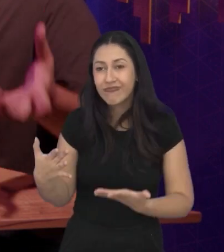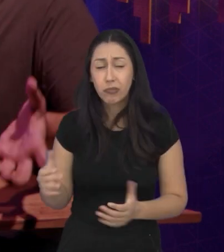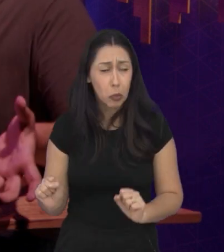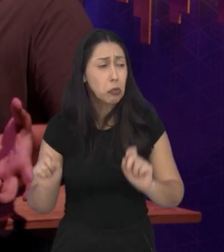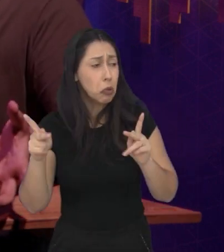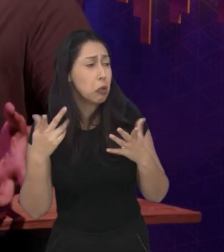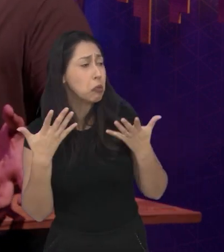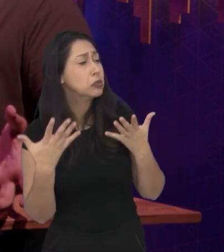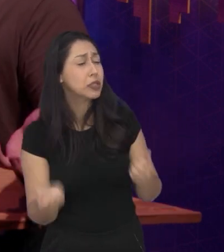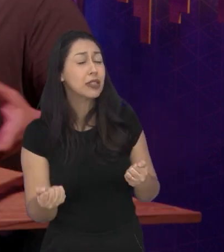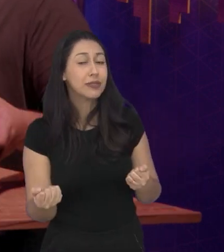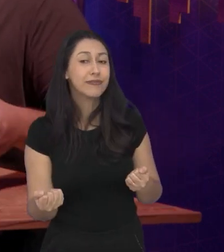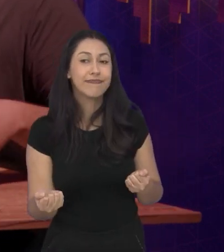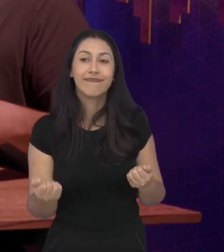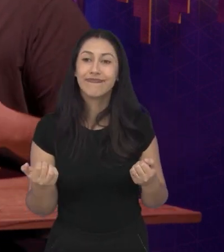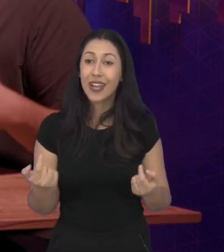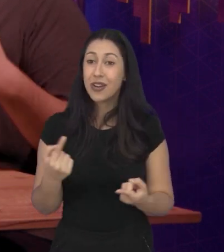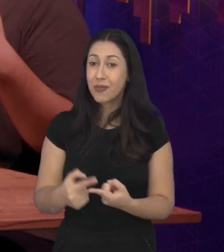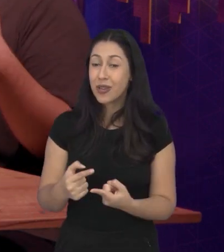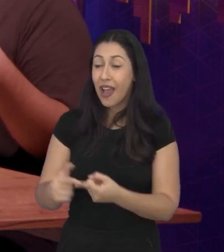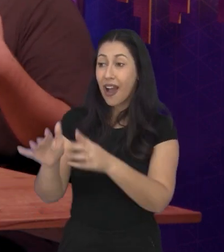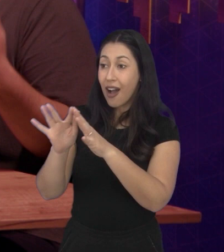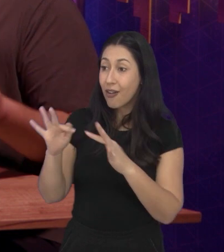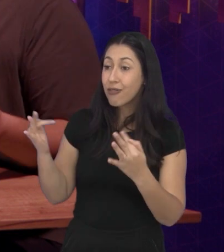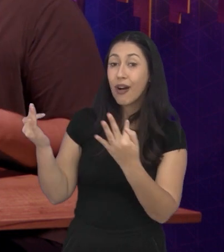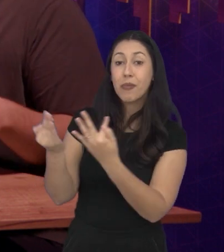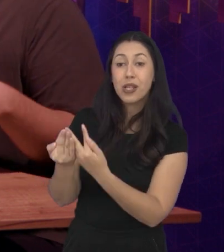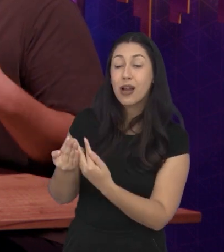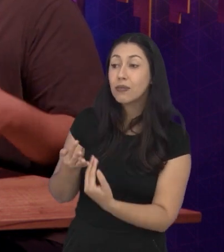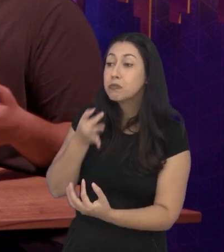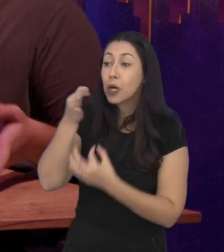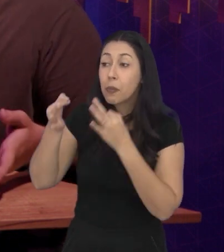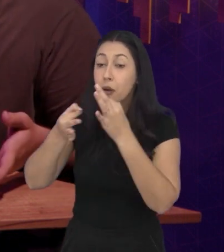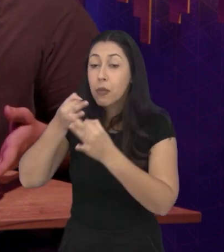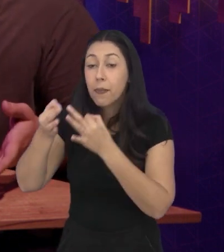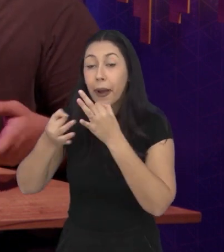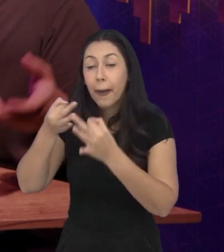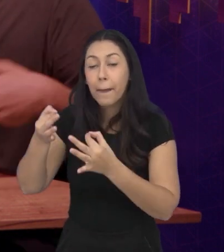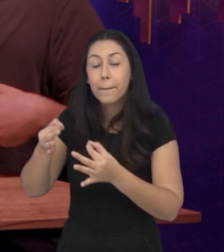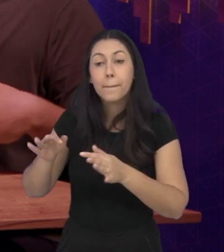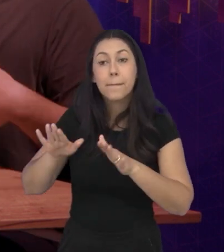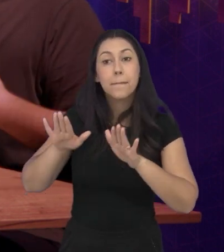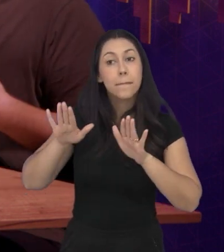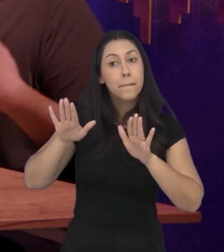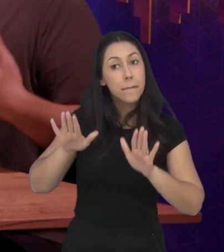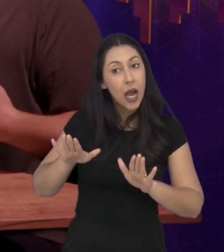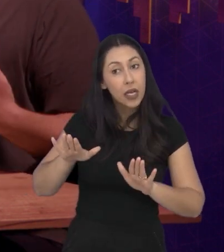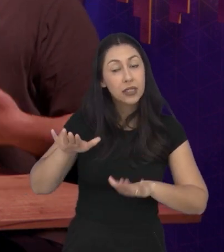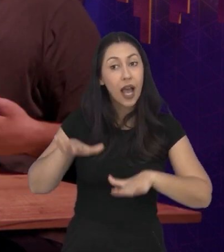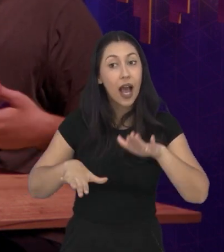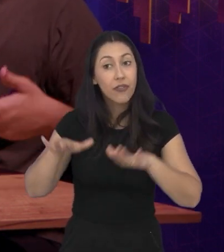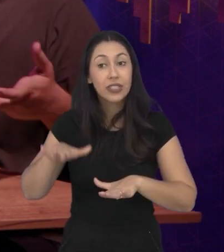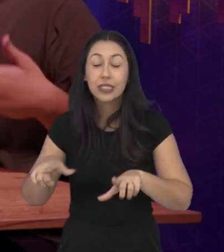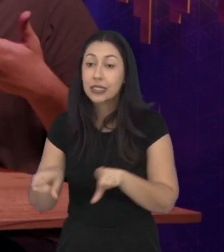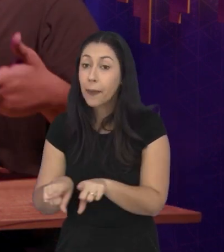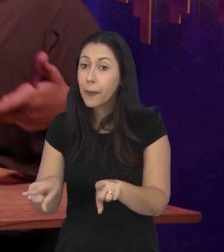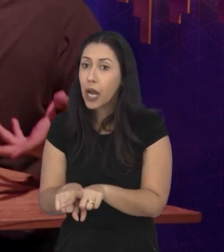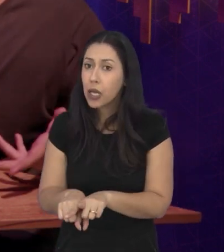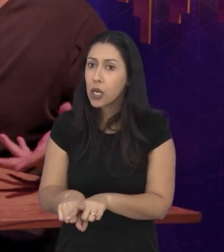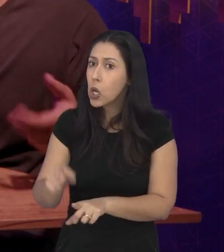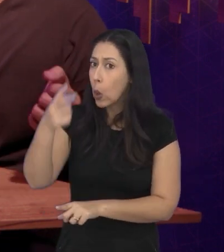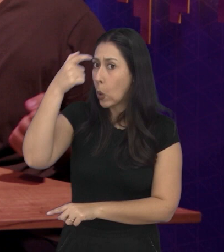Então, cedendo ao exemplo, ao que a família, pessoas próximas falam. Mas também tem aquela questão da